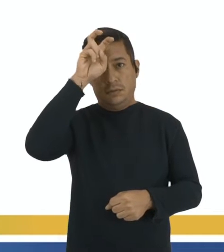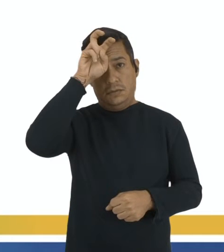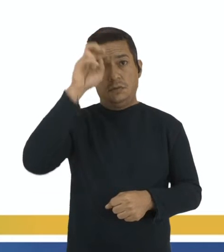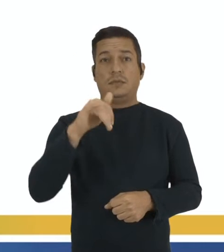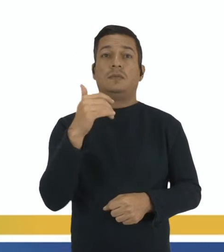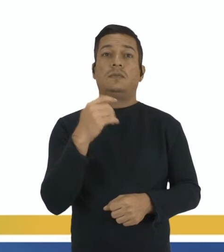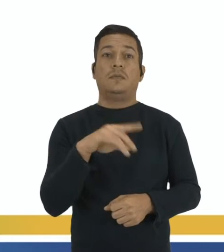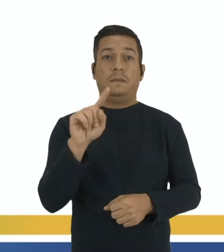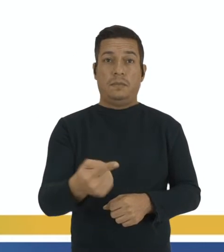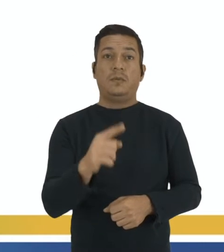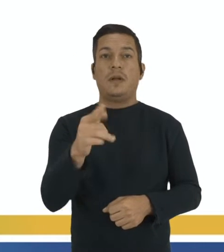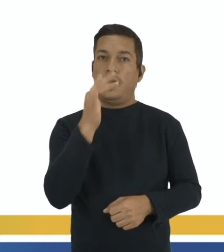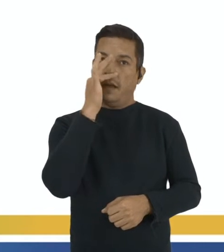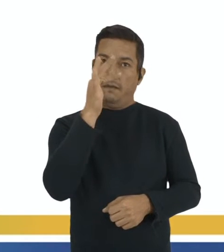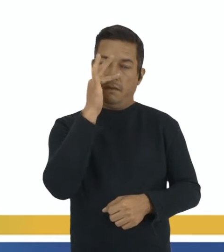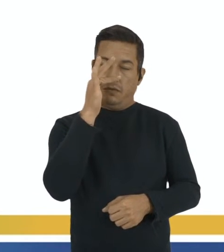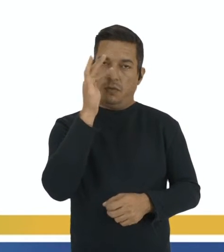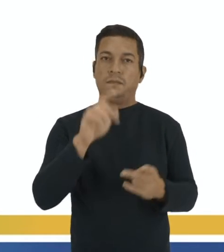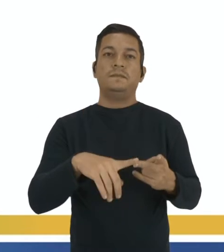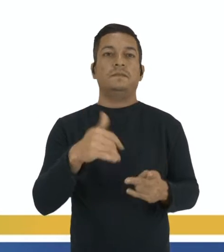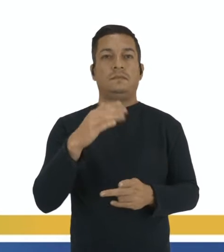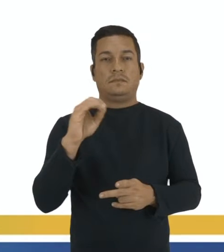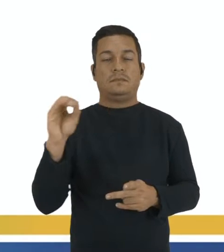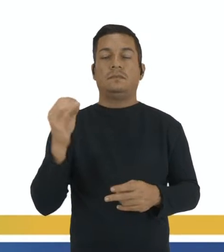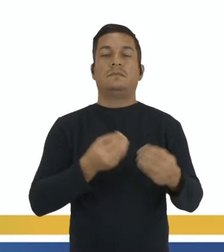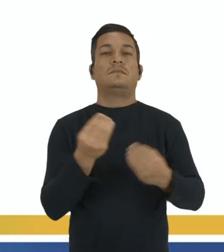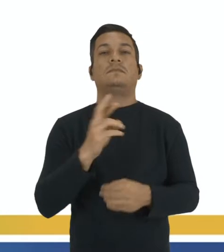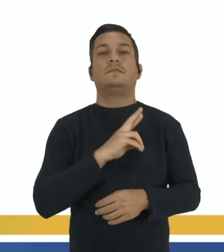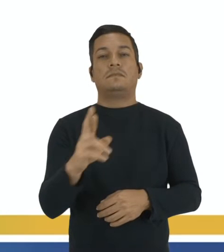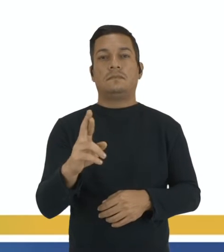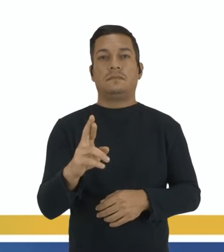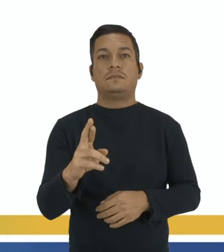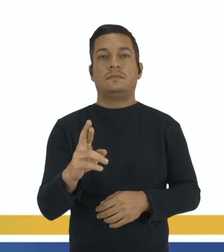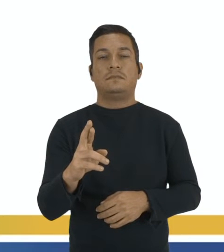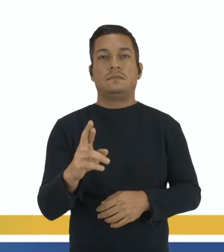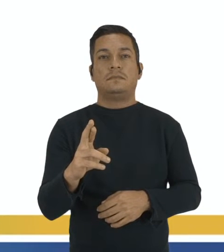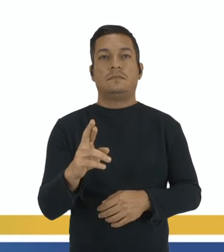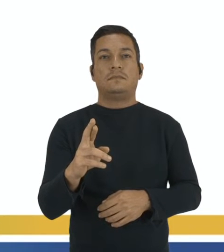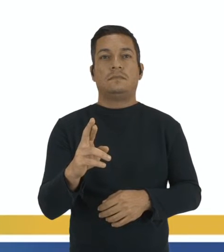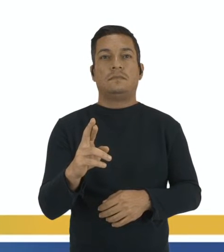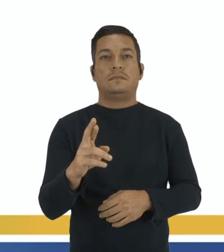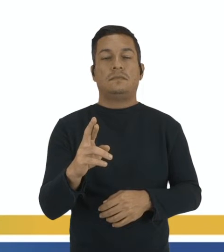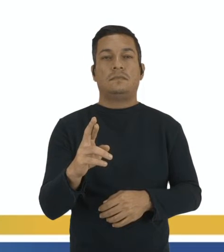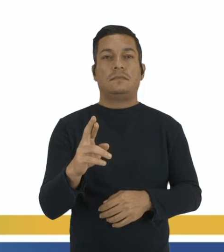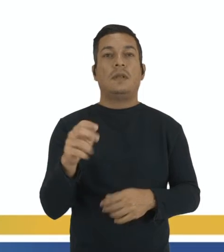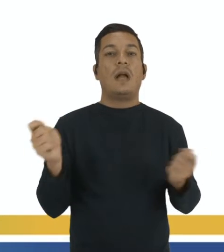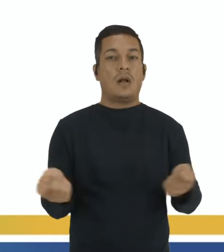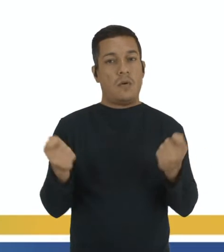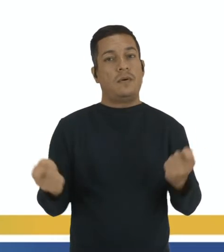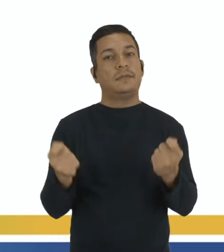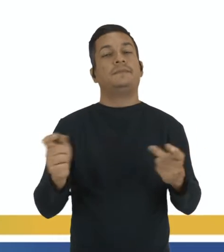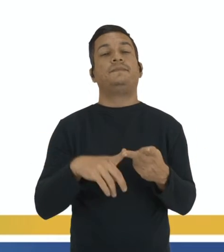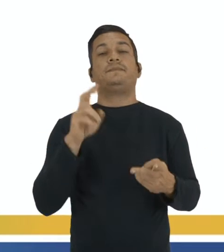lá. Ó. O 1000 é a flor de lótus. 100, como é que a gente representava o 100 no sistema egípcio? A corda.